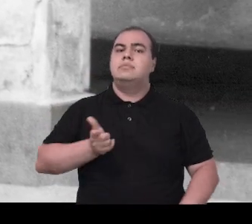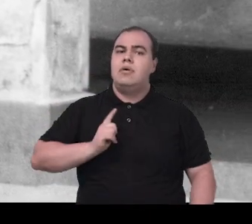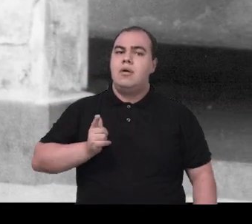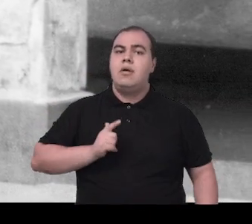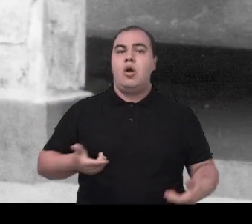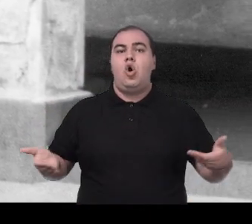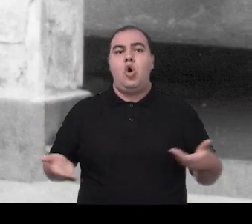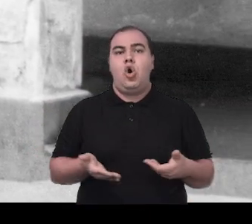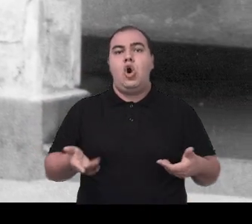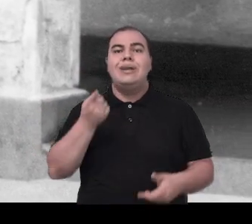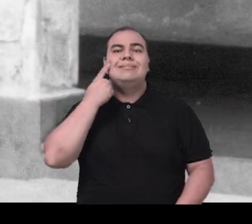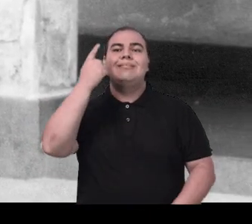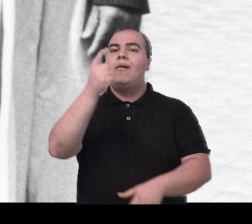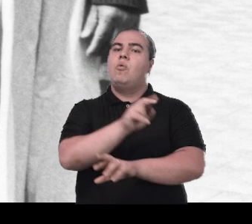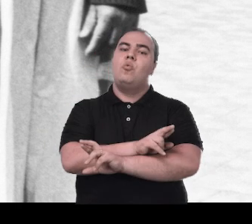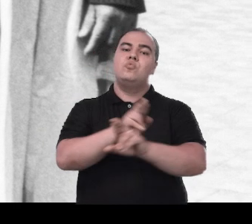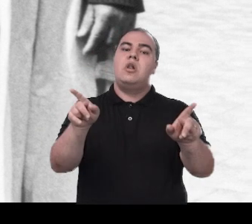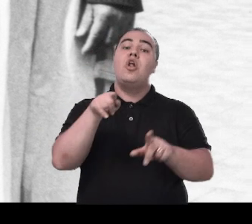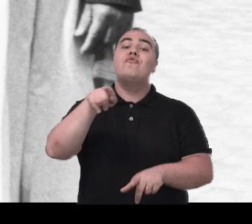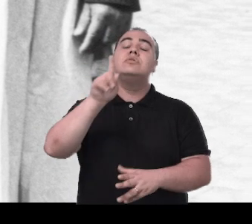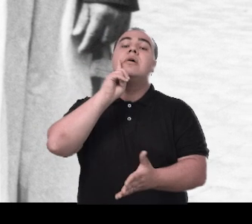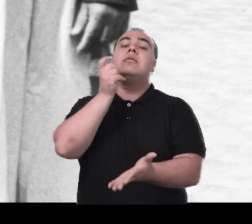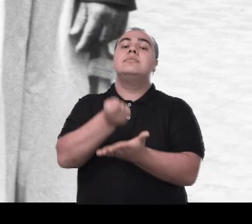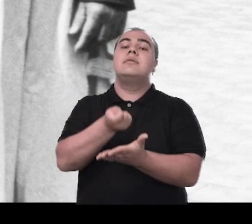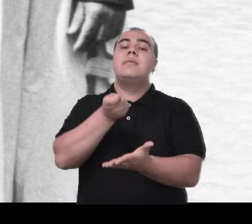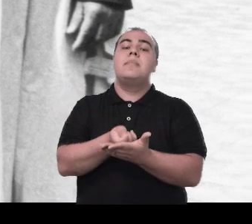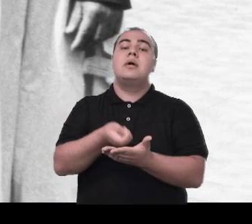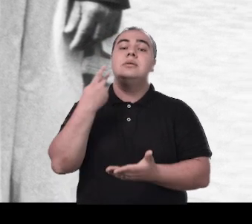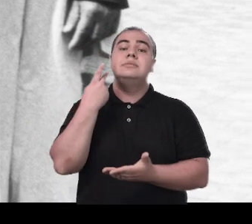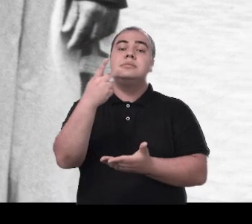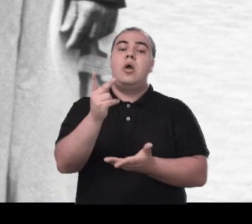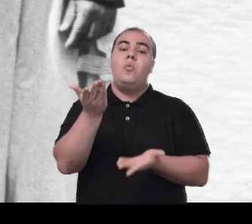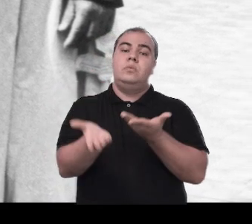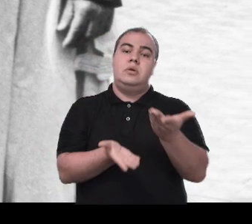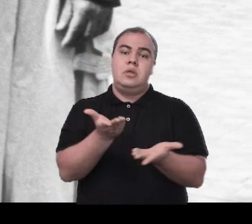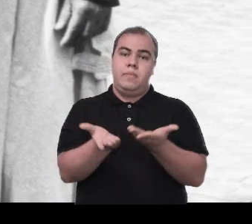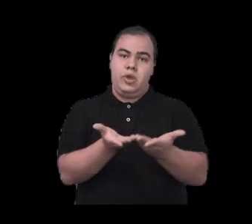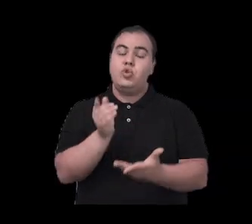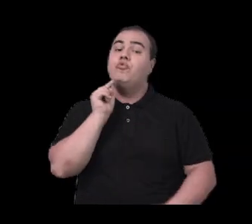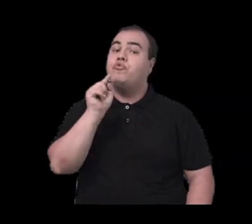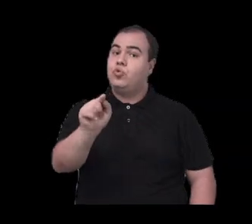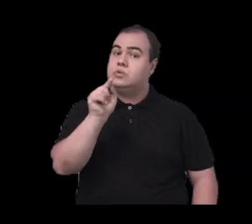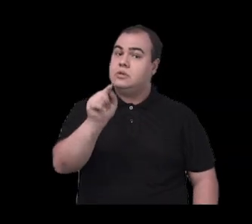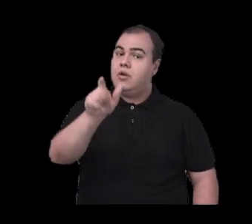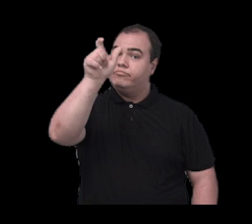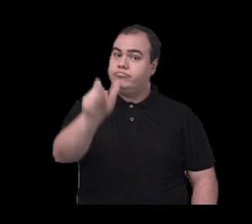você é. Né? E hoje a ideia é o contrário, é que você determine o seu